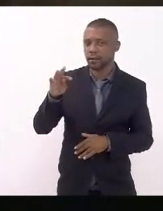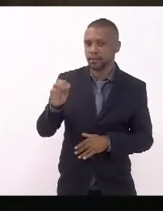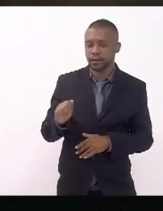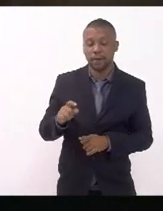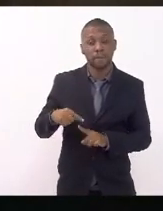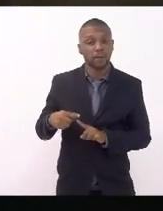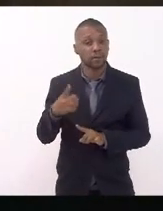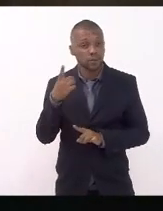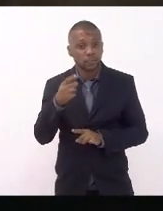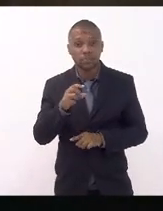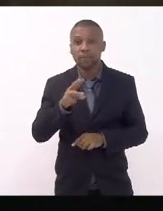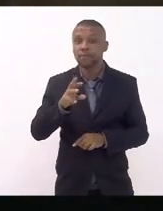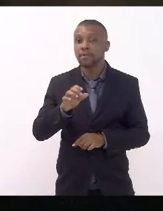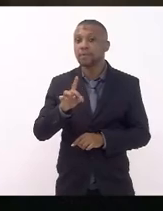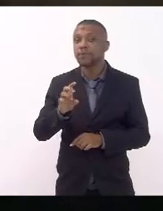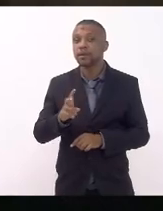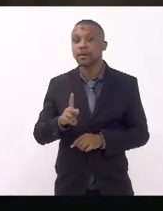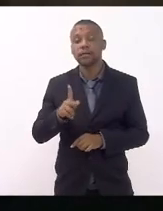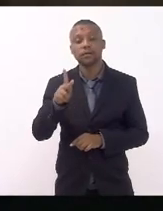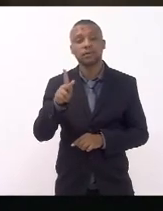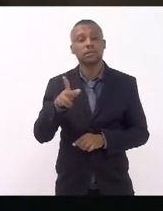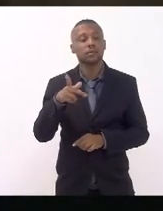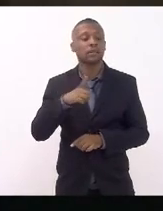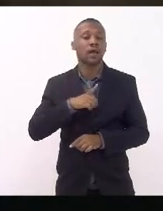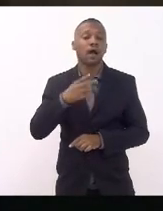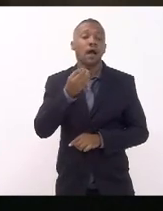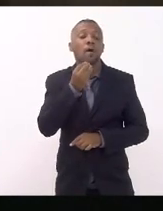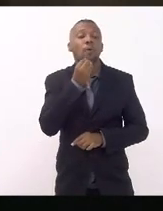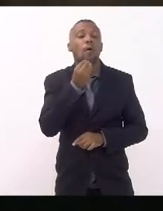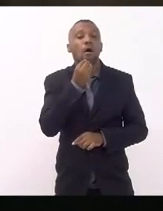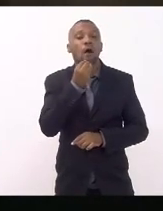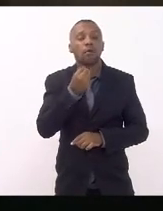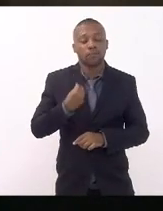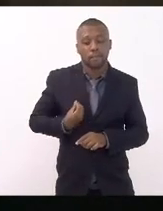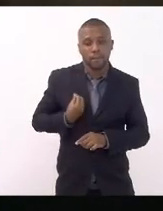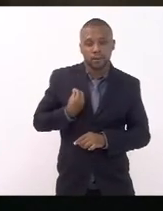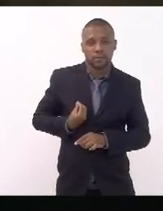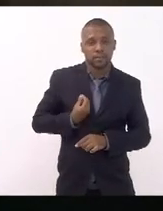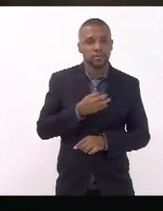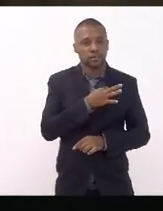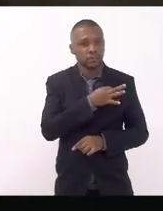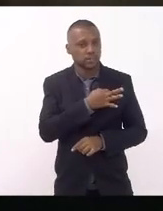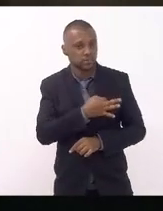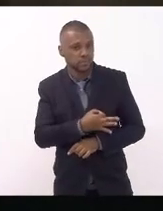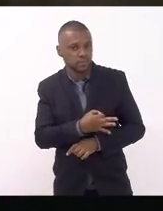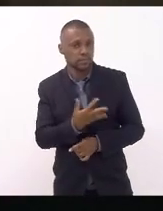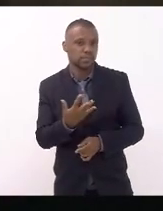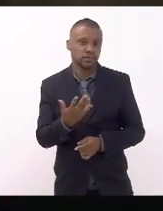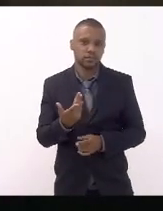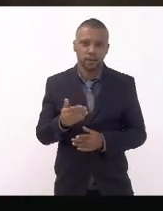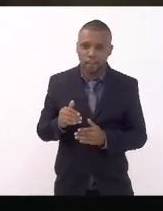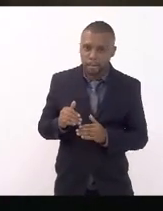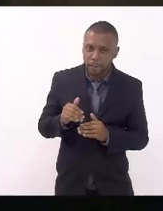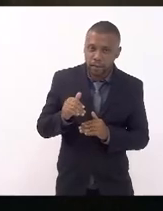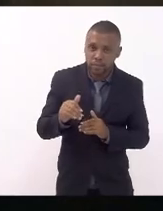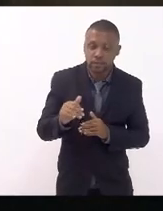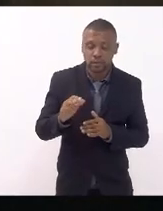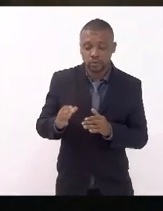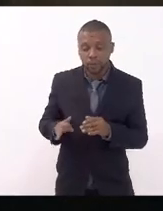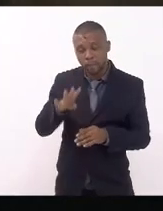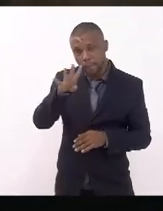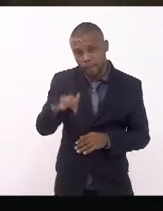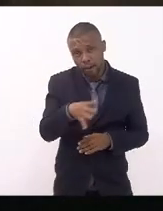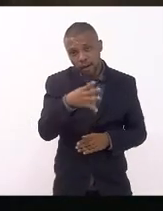o quanto a possibilidade de uma existência digna a partir do Supera, que